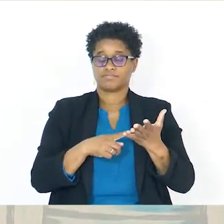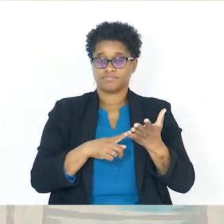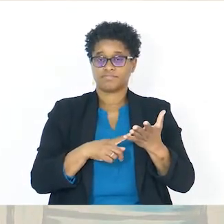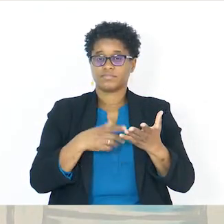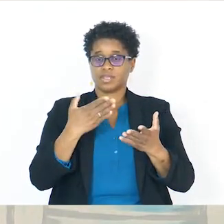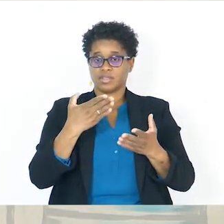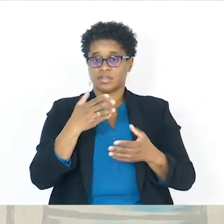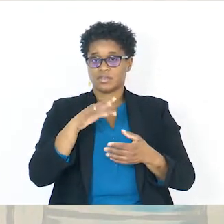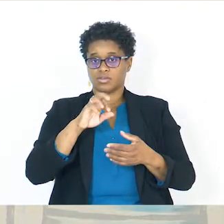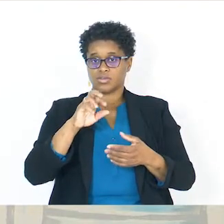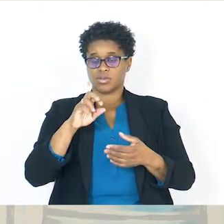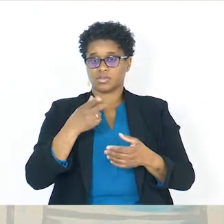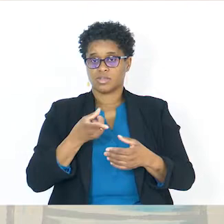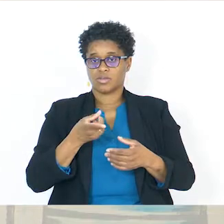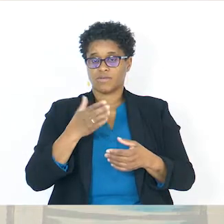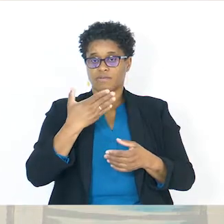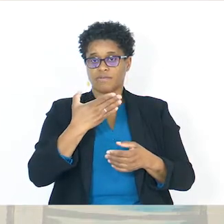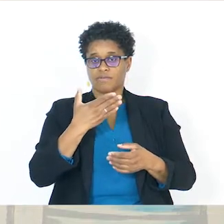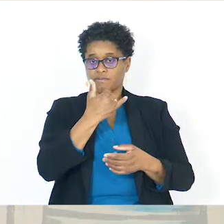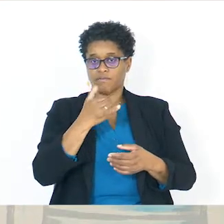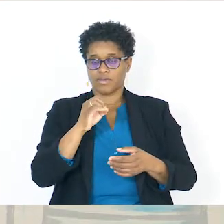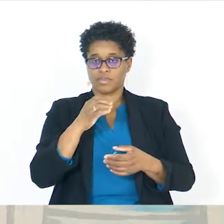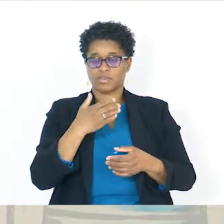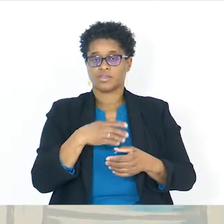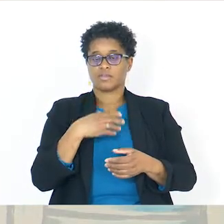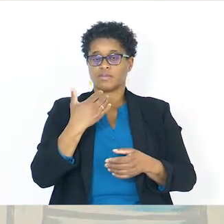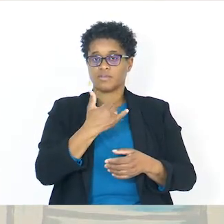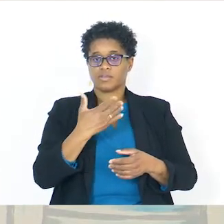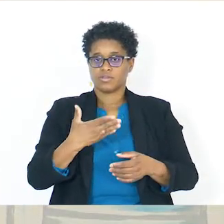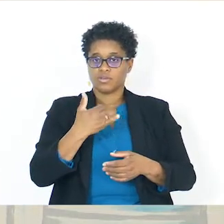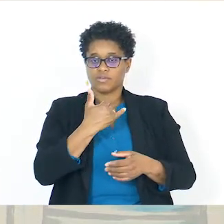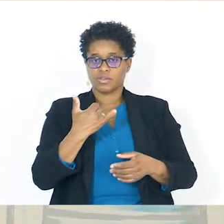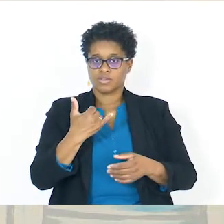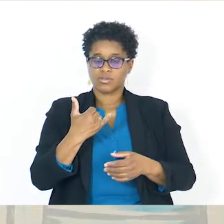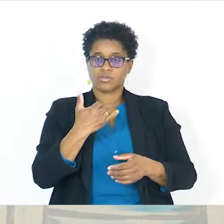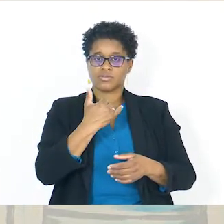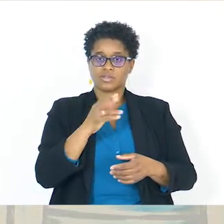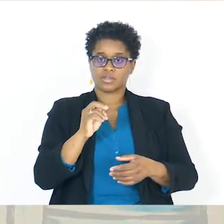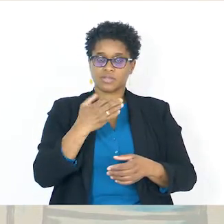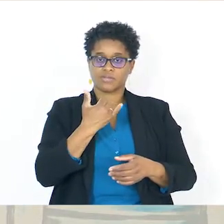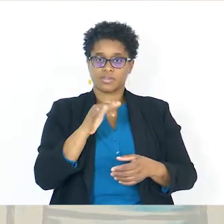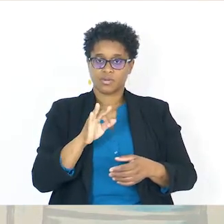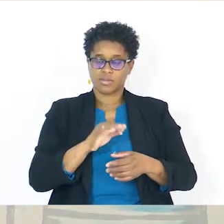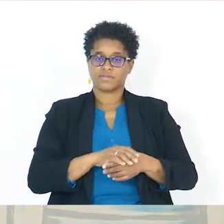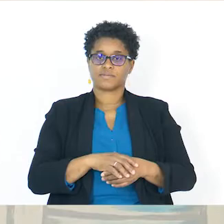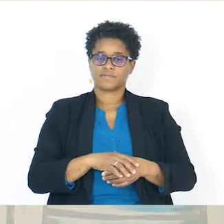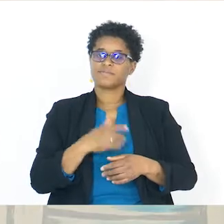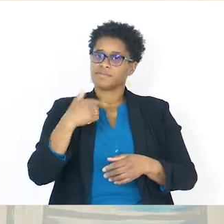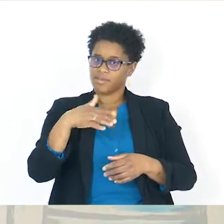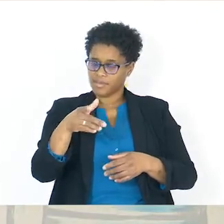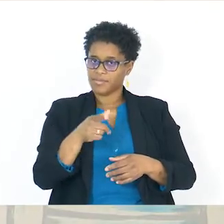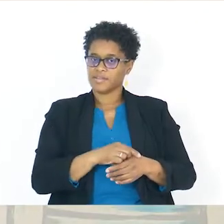dedos. 17, 18, 19, 20, 21, 22, 23, 24.